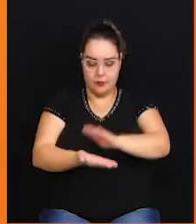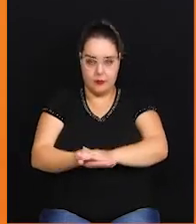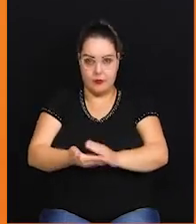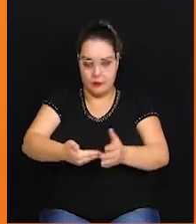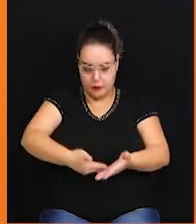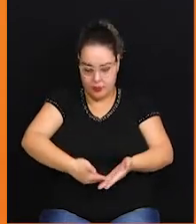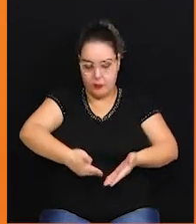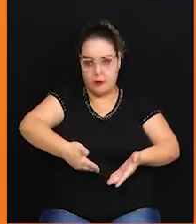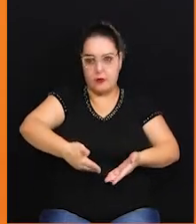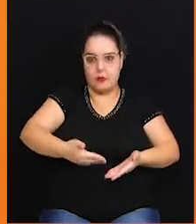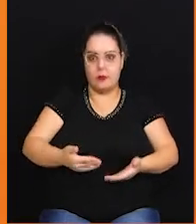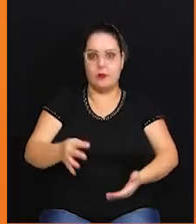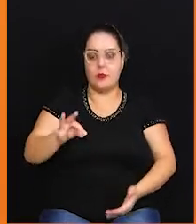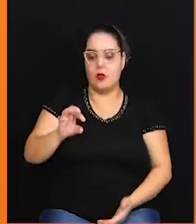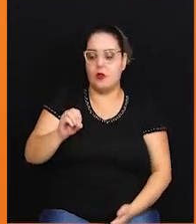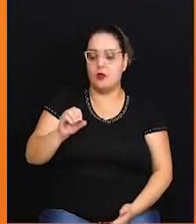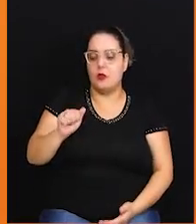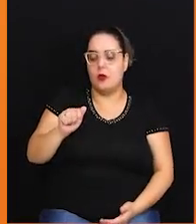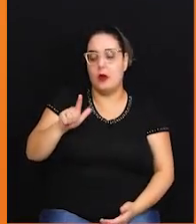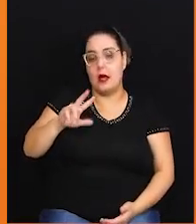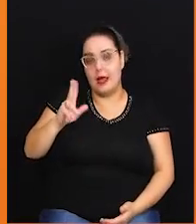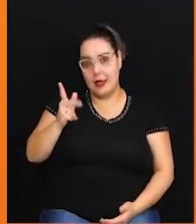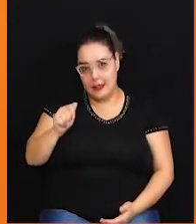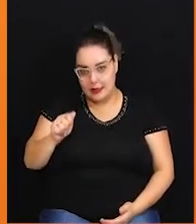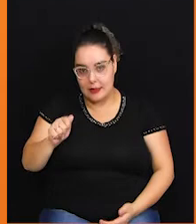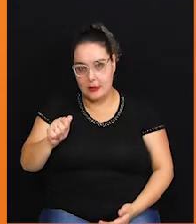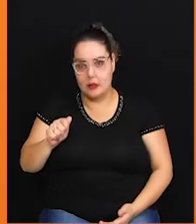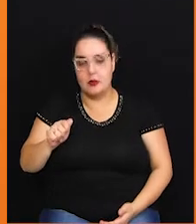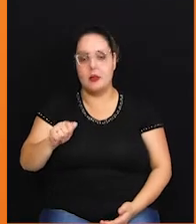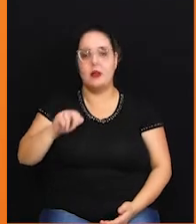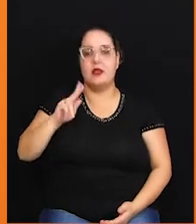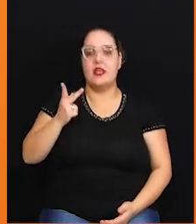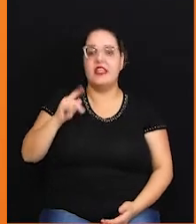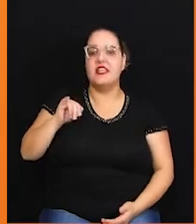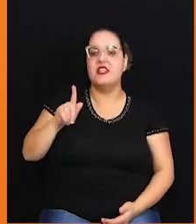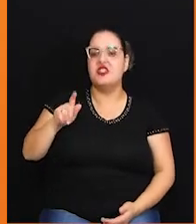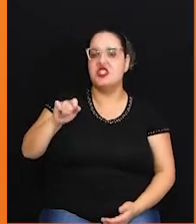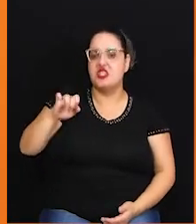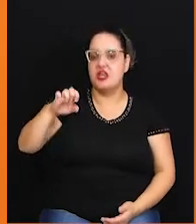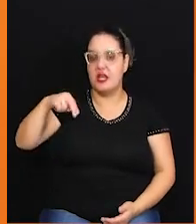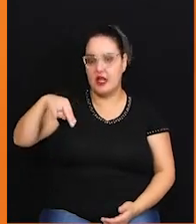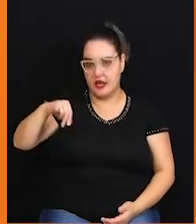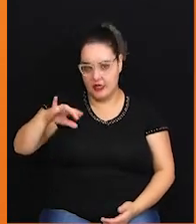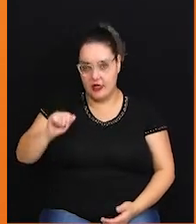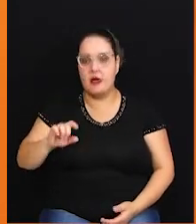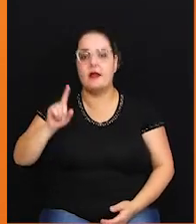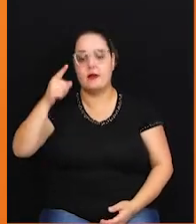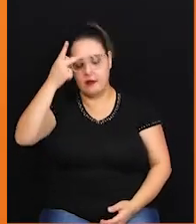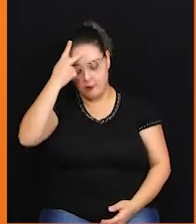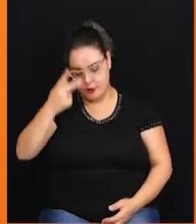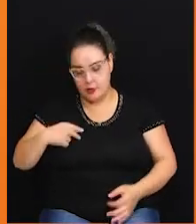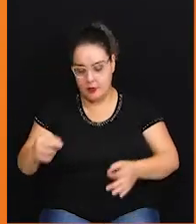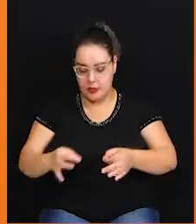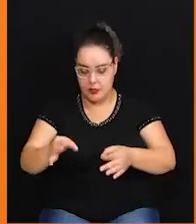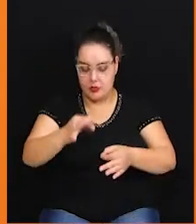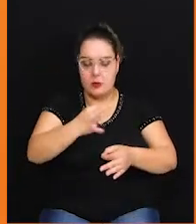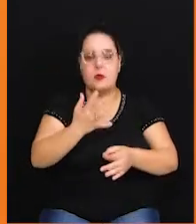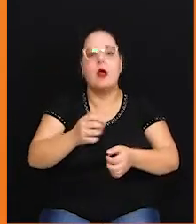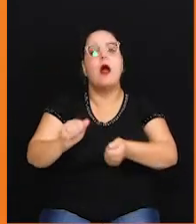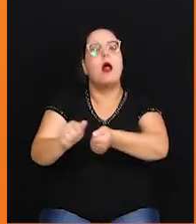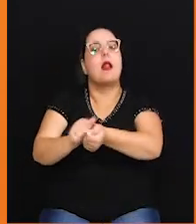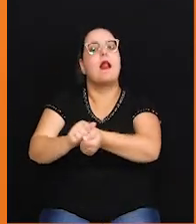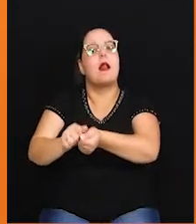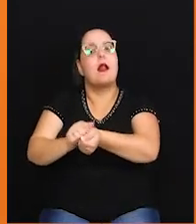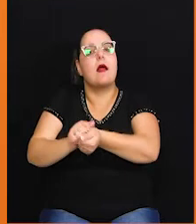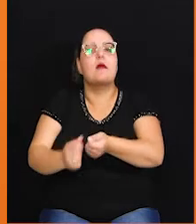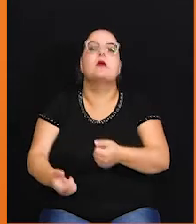Então, era o que a gente chamava de toalhas higiênicas, que elas mesmas costuravam e que depois eram lavadas e reutilizadas.